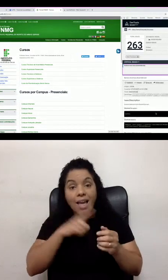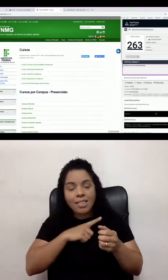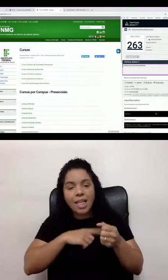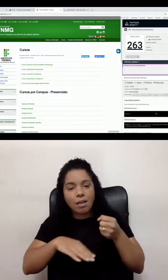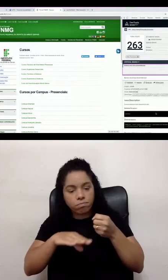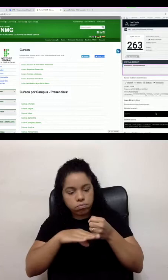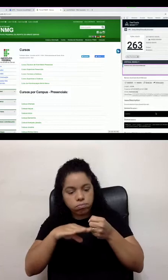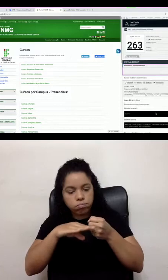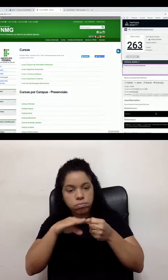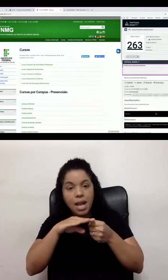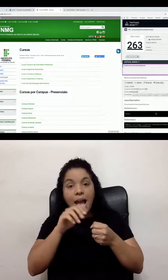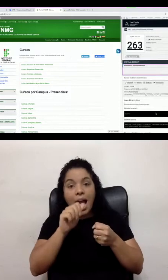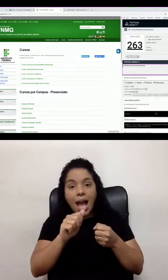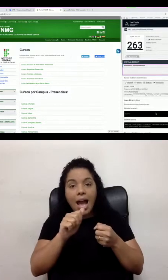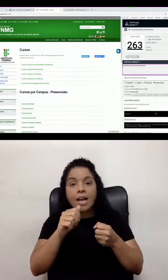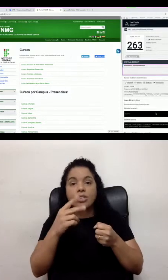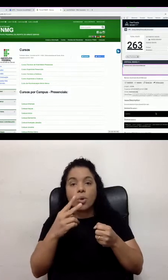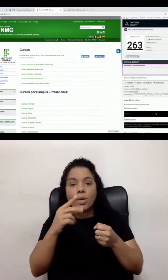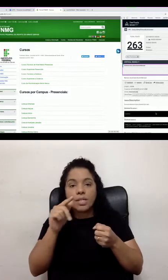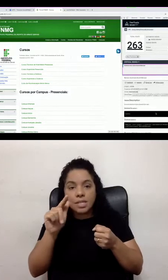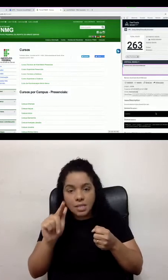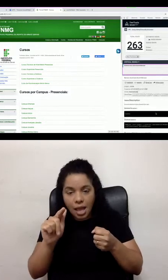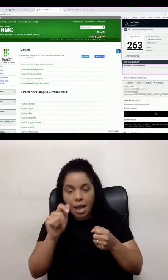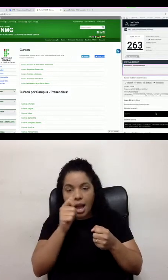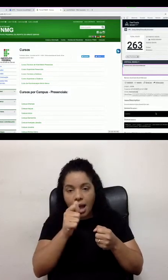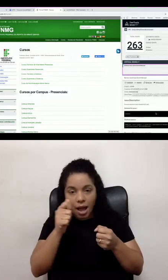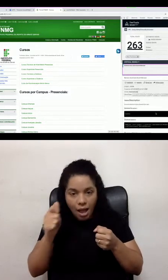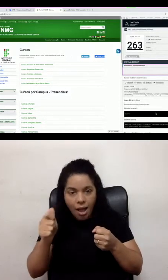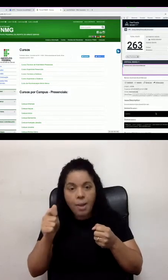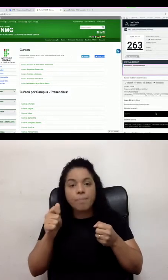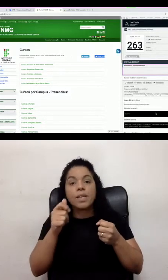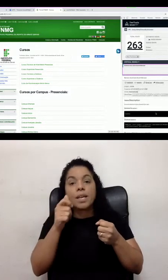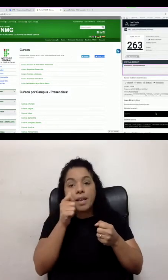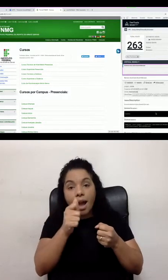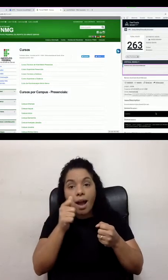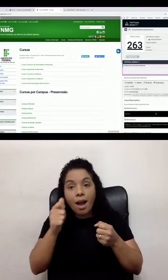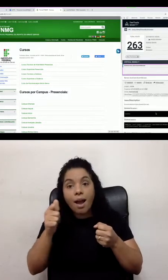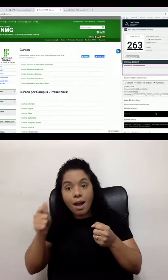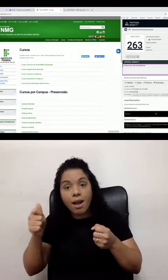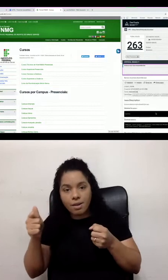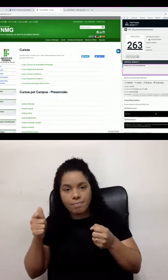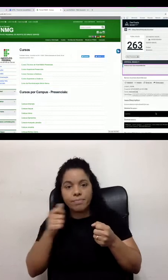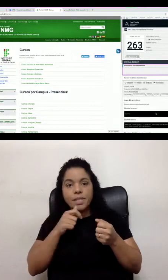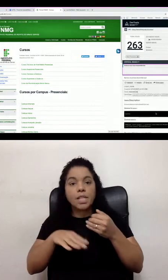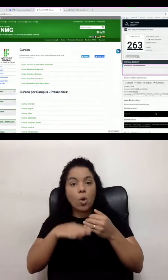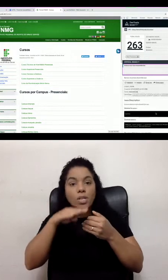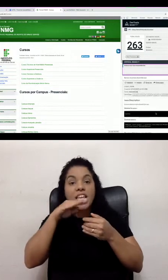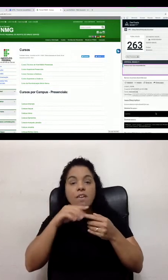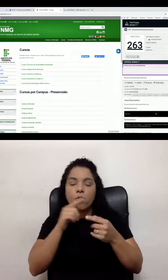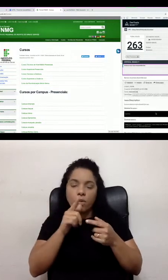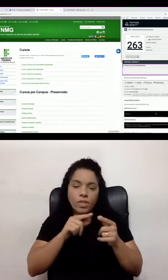A, 2A, AAA. Esses são os níveis que você precisa atingir para o seu site ficar cada vez melhor, tá?